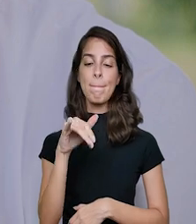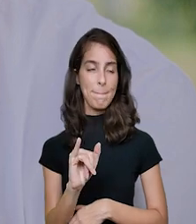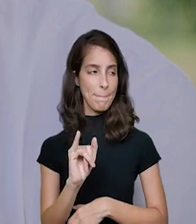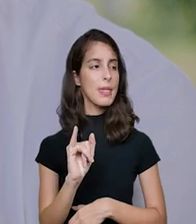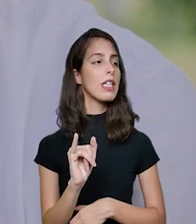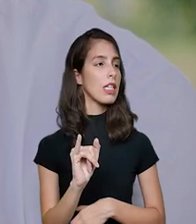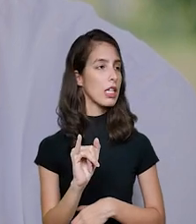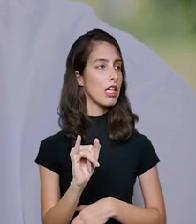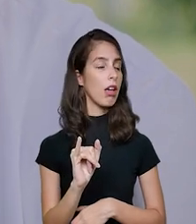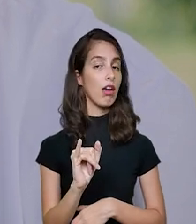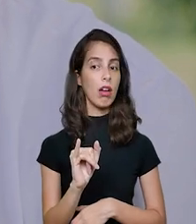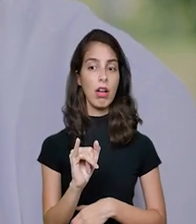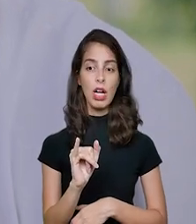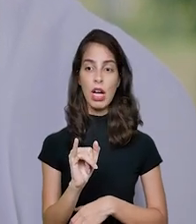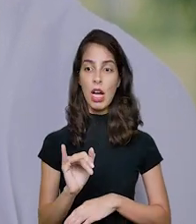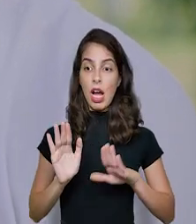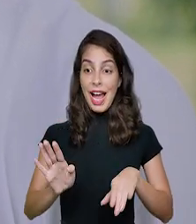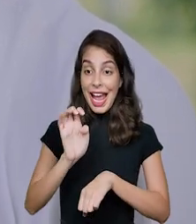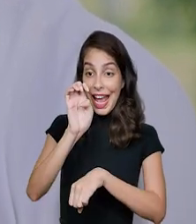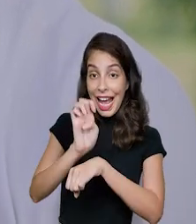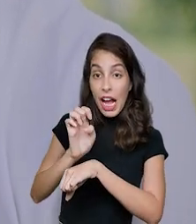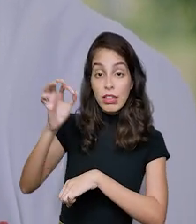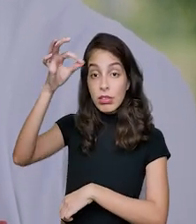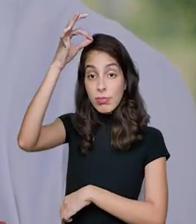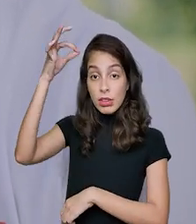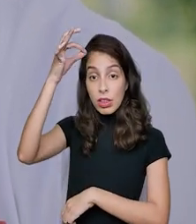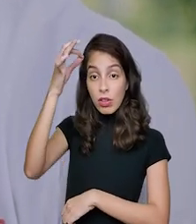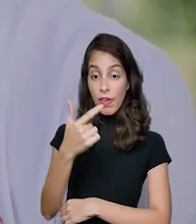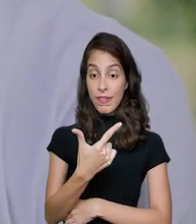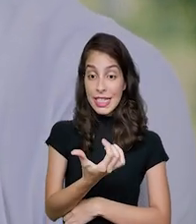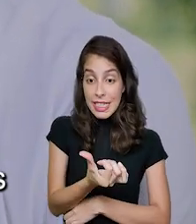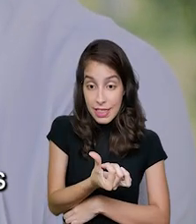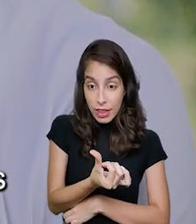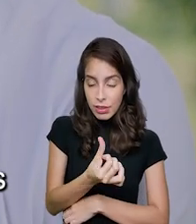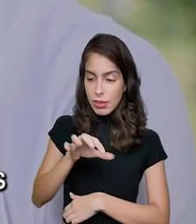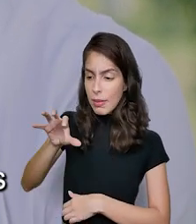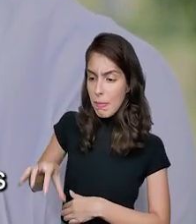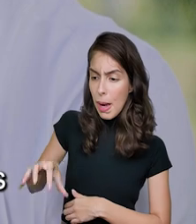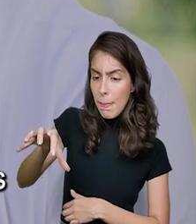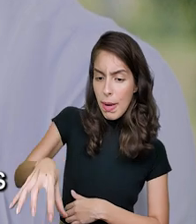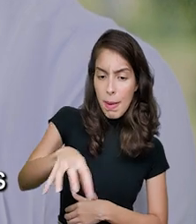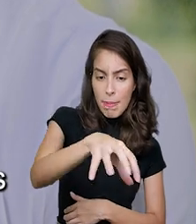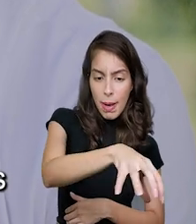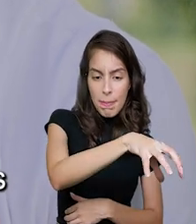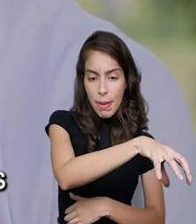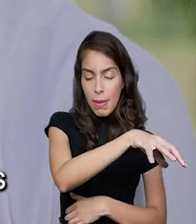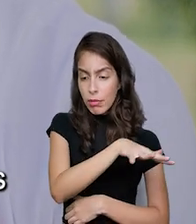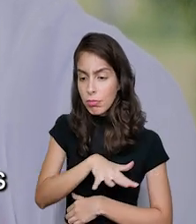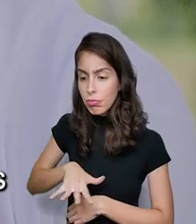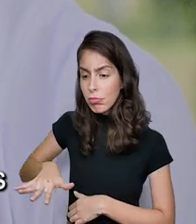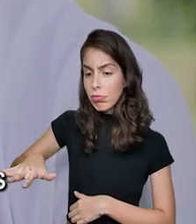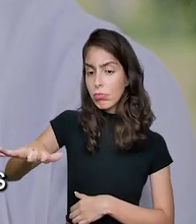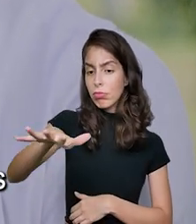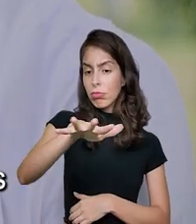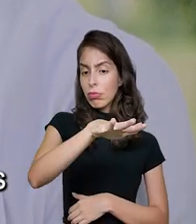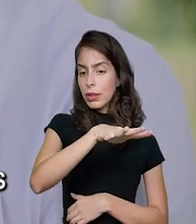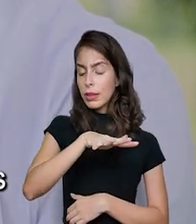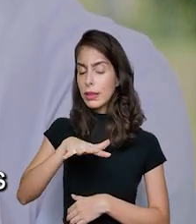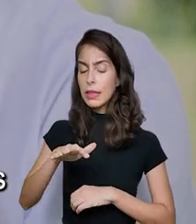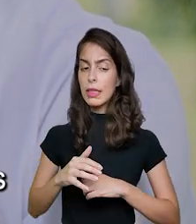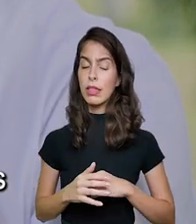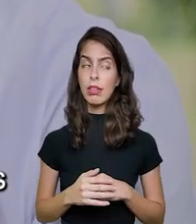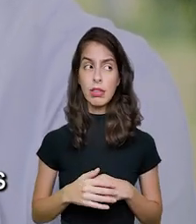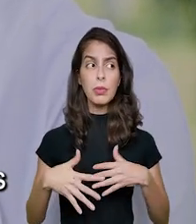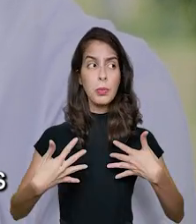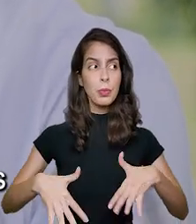então essa esse espalhamento né ocupando todas as regiões do do Espírito Santo e e claro que no